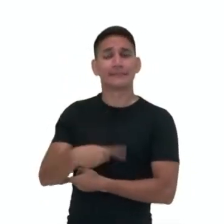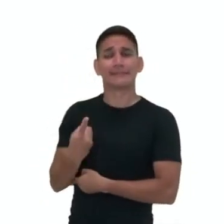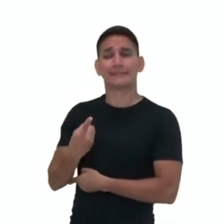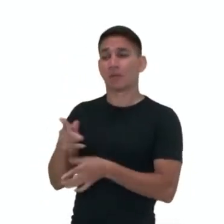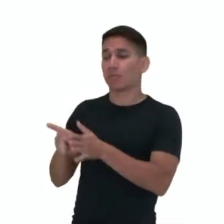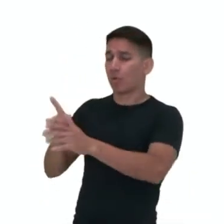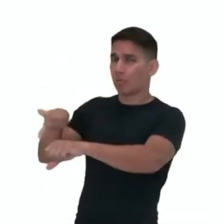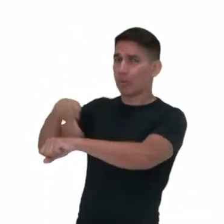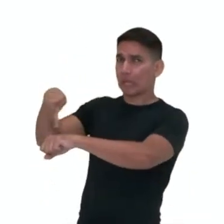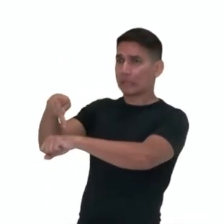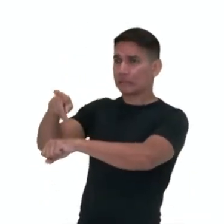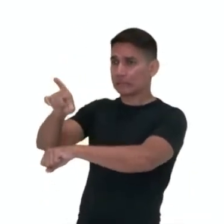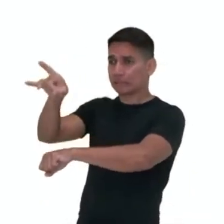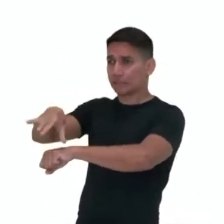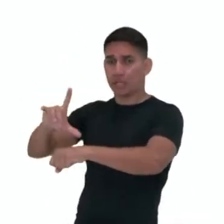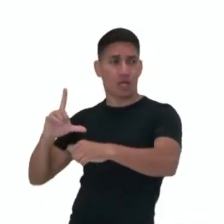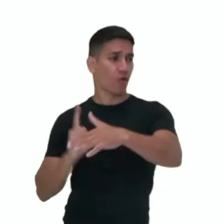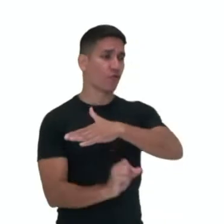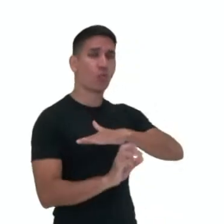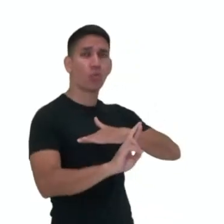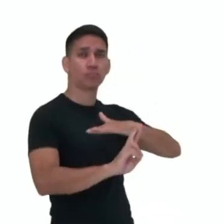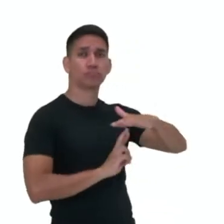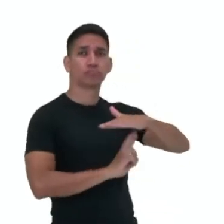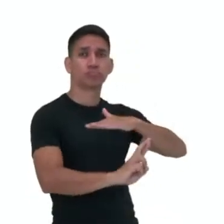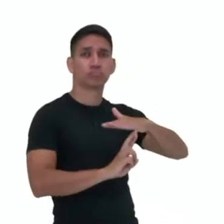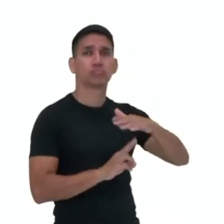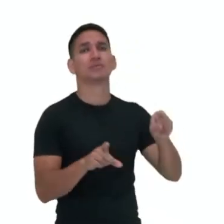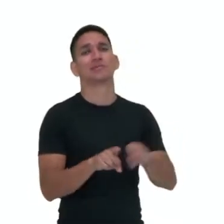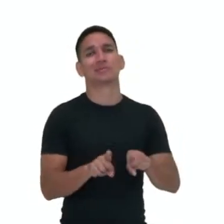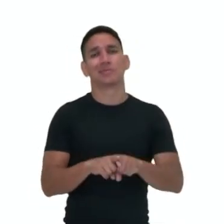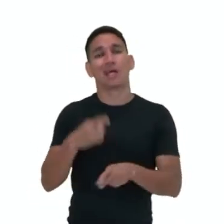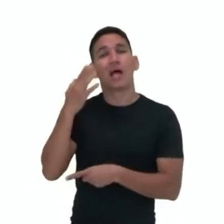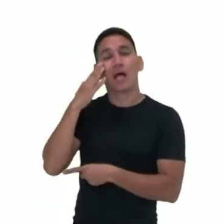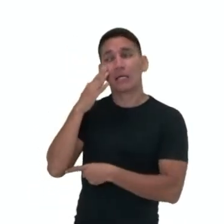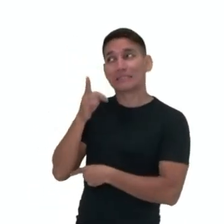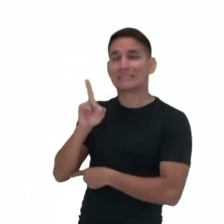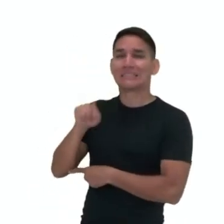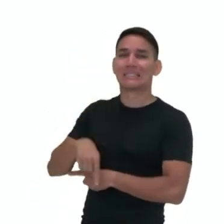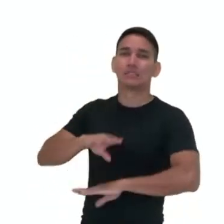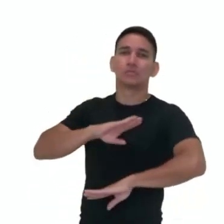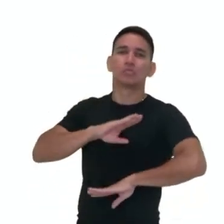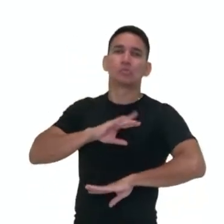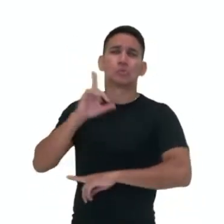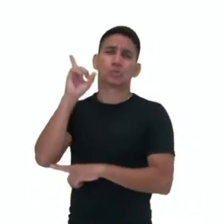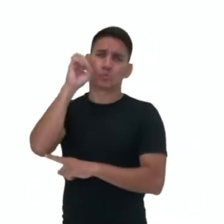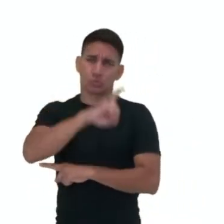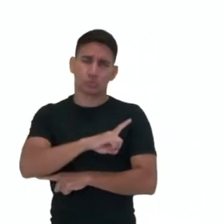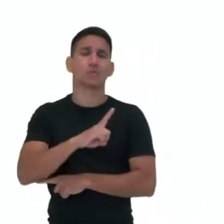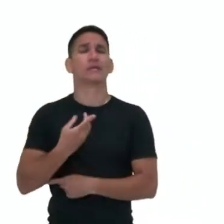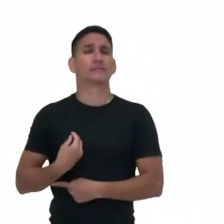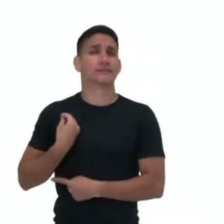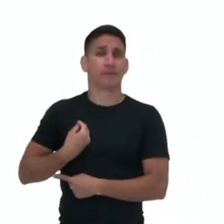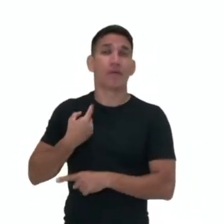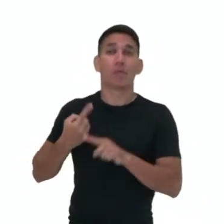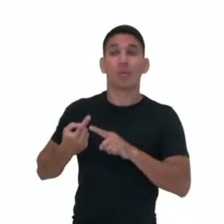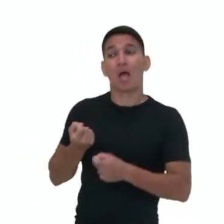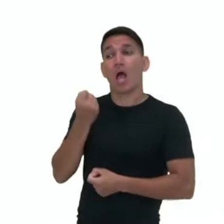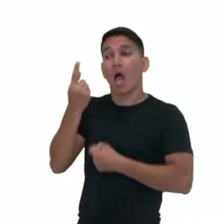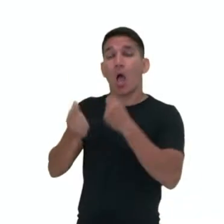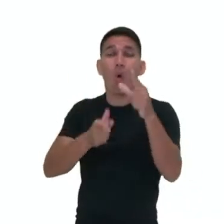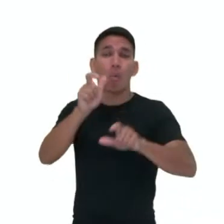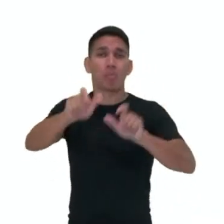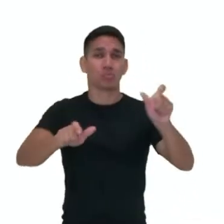de origem e viver como refugiado também, né? Essa é uma situação delicada, difícil também, que muitas pessoas